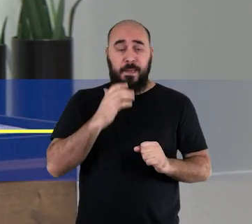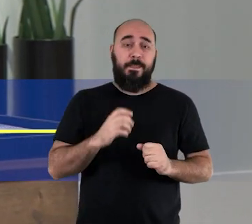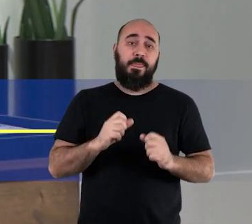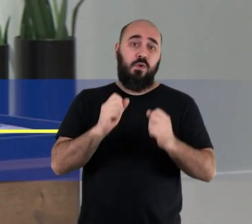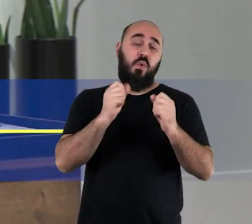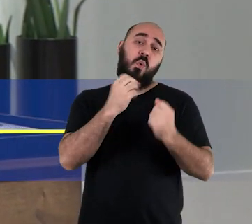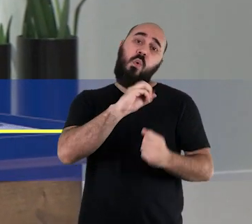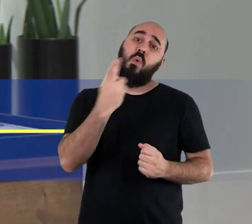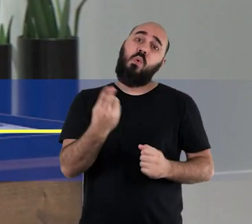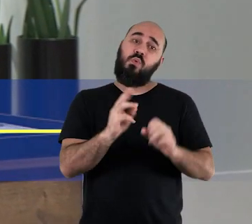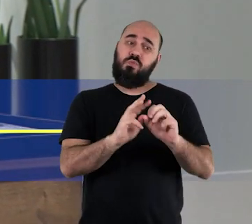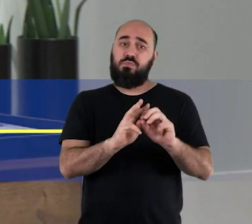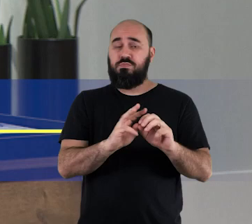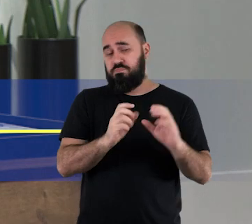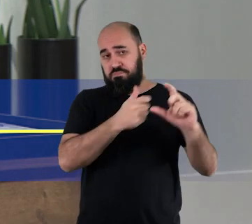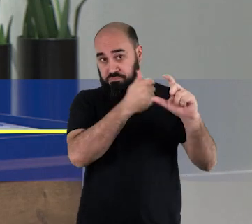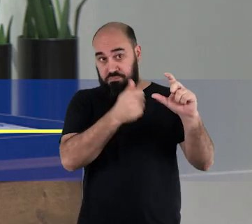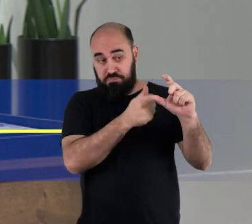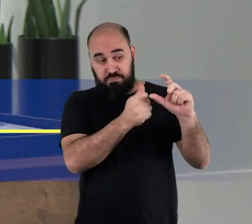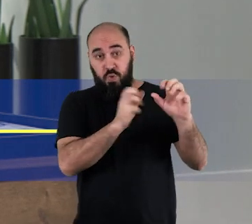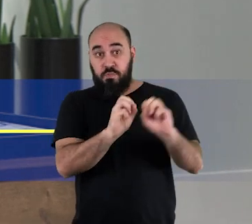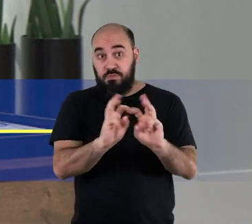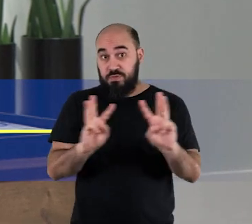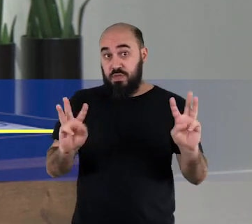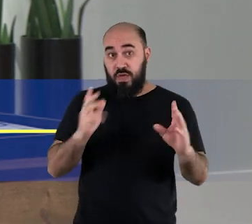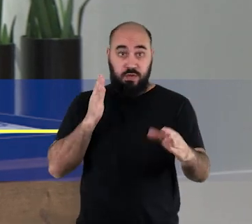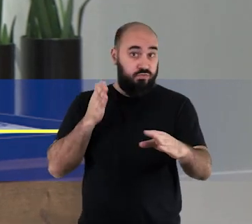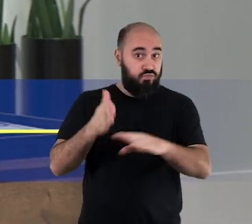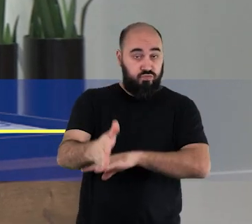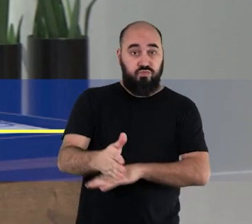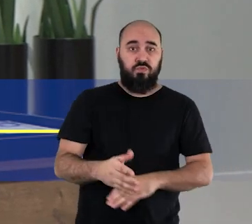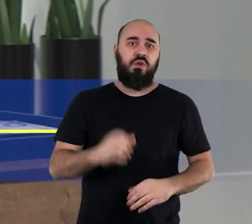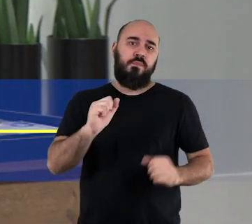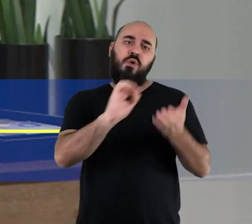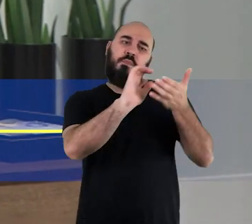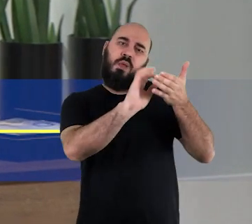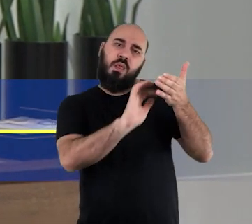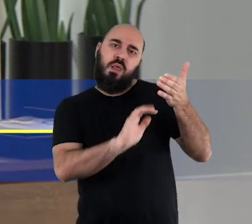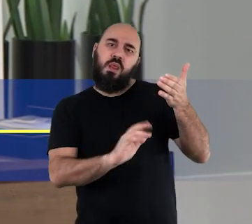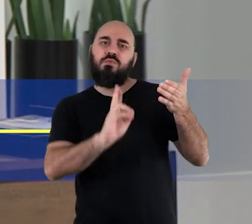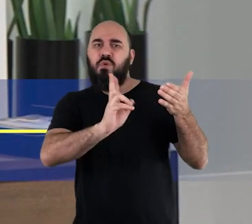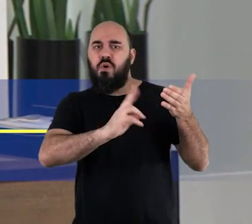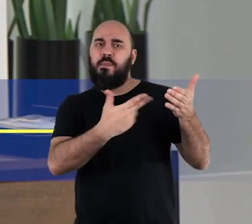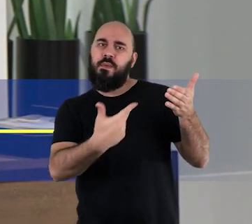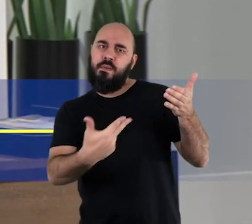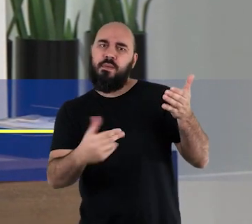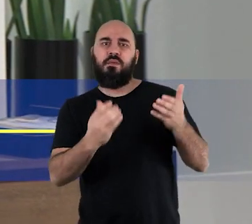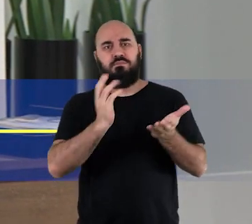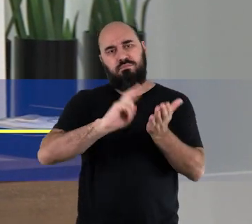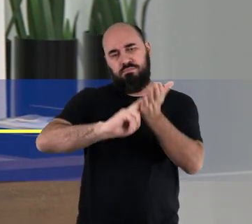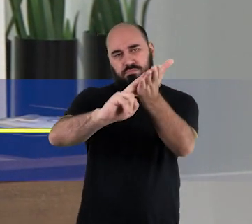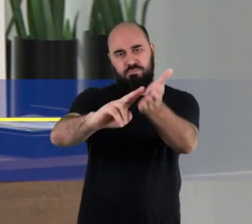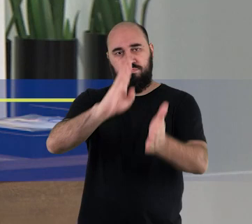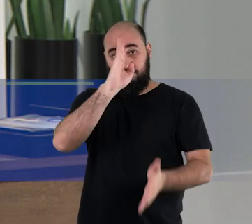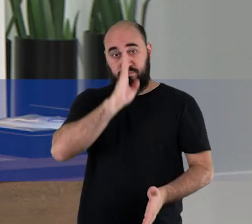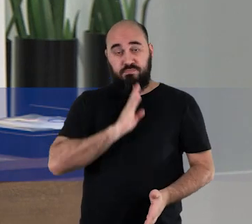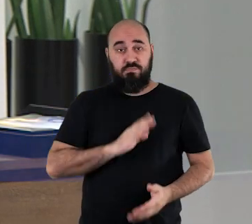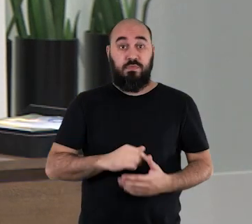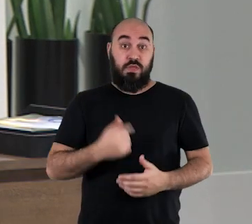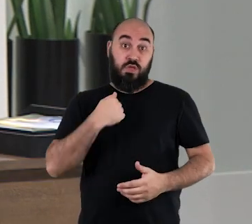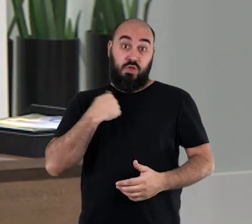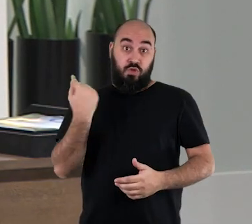aí através do QR Code que está na sua tela. E tem uma outra notícia importante para você. O Quarteto Arautos do Rei e eu